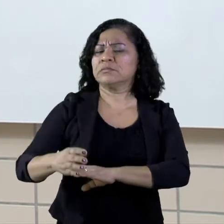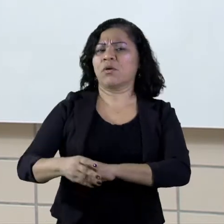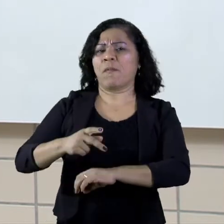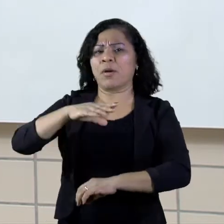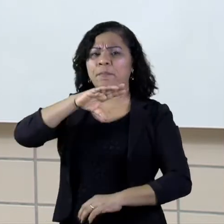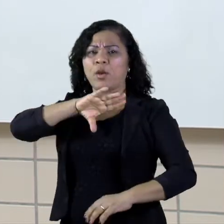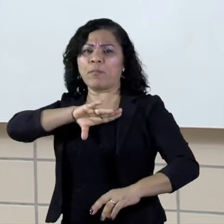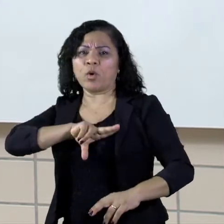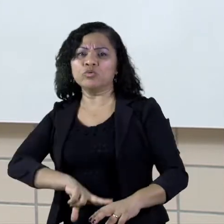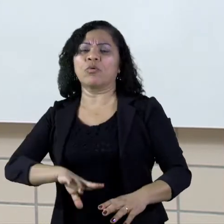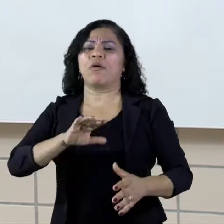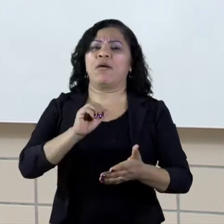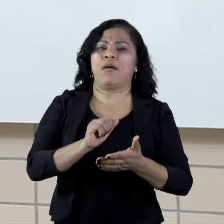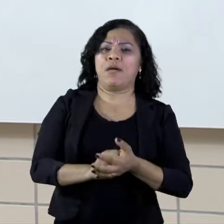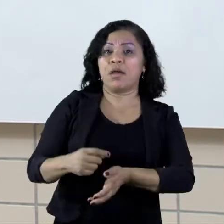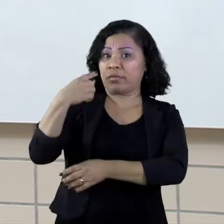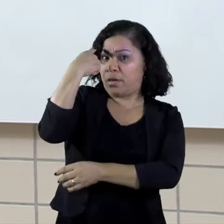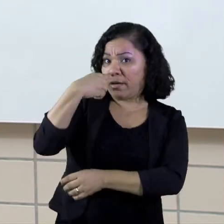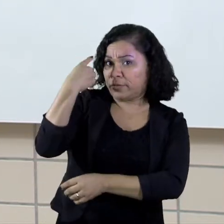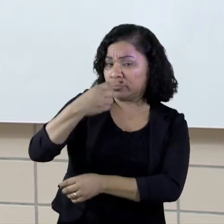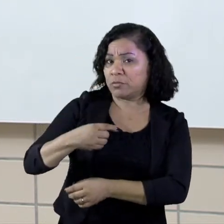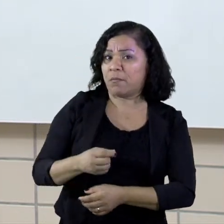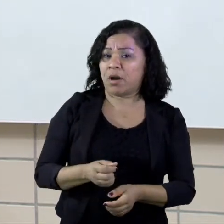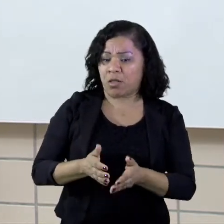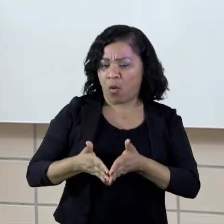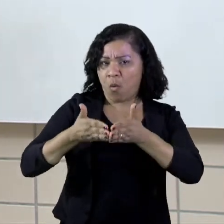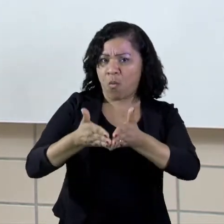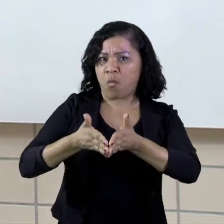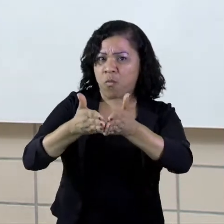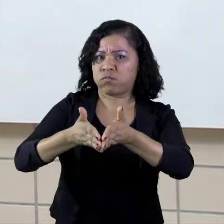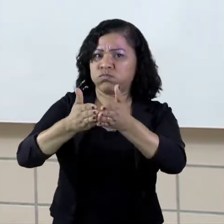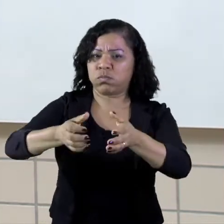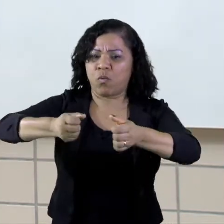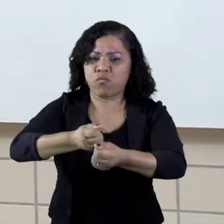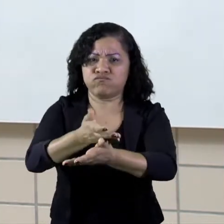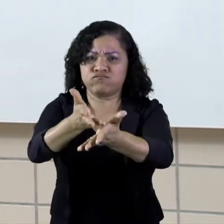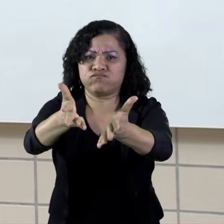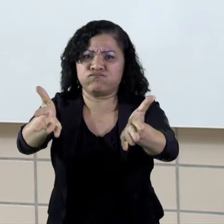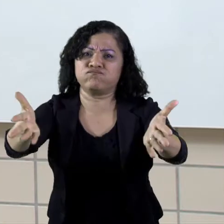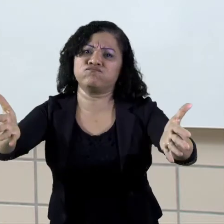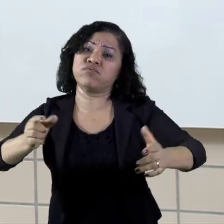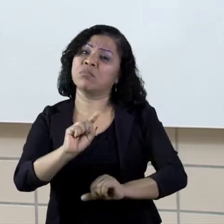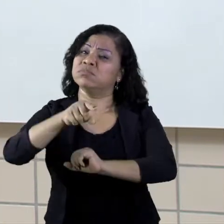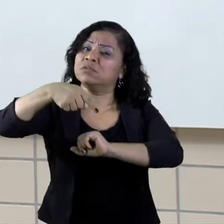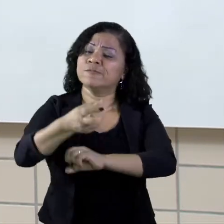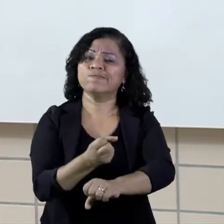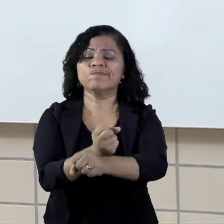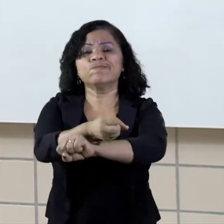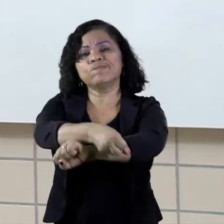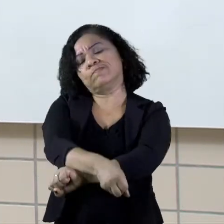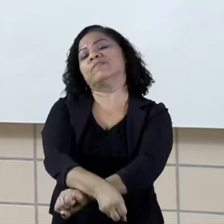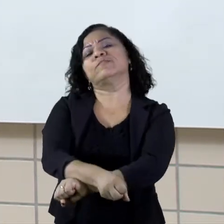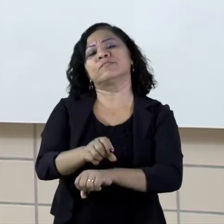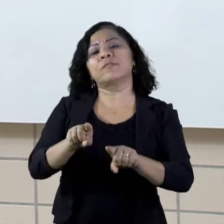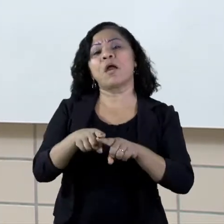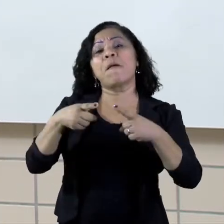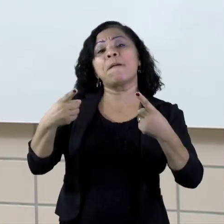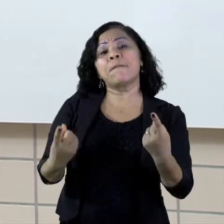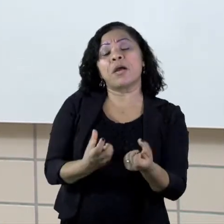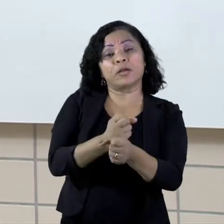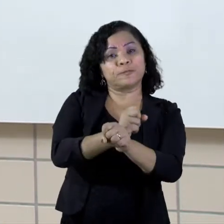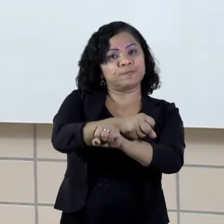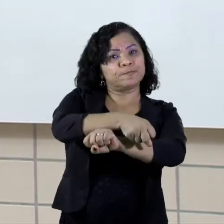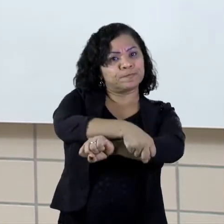a partir da expansão marítima do século XVI. Essa é outra escravidão, mas essa escravidão